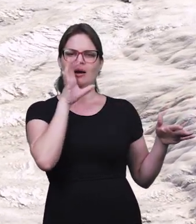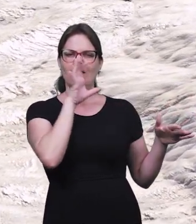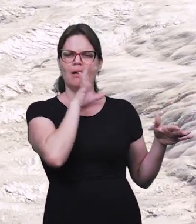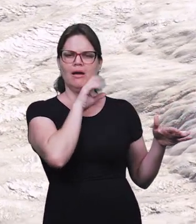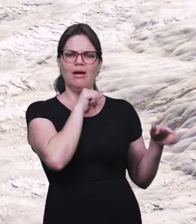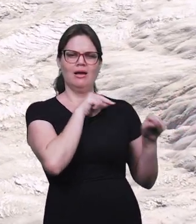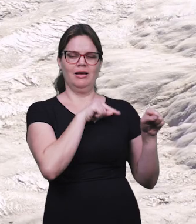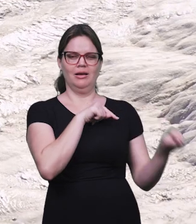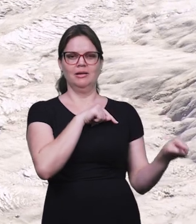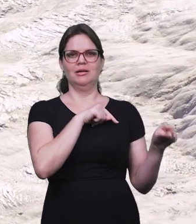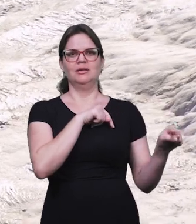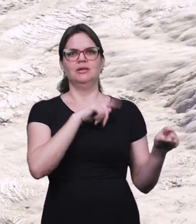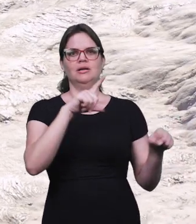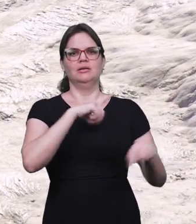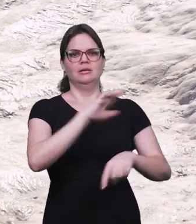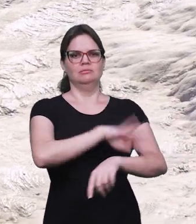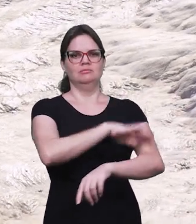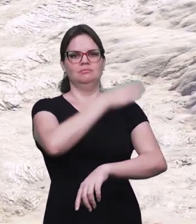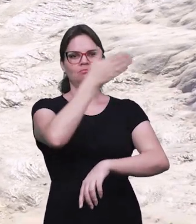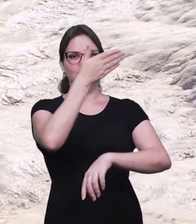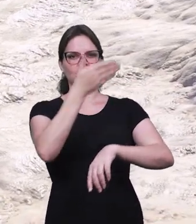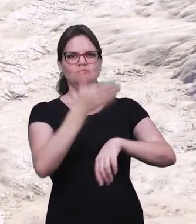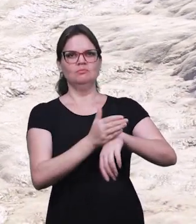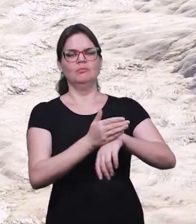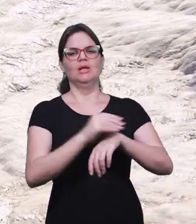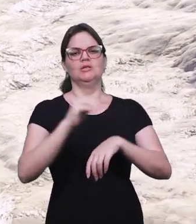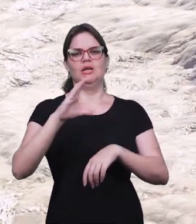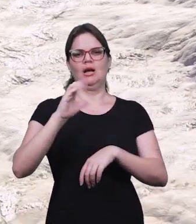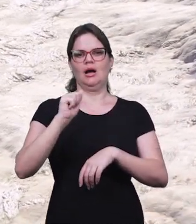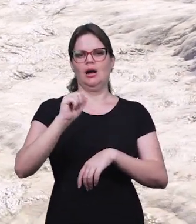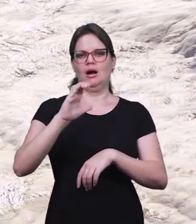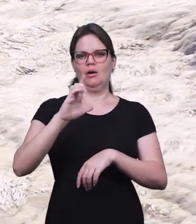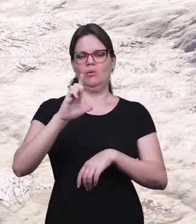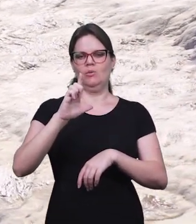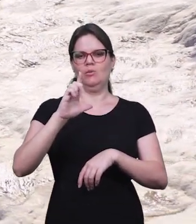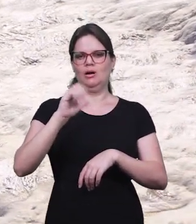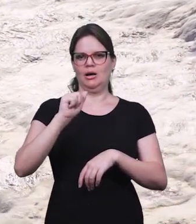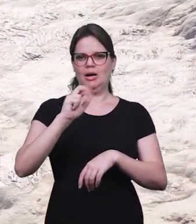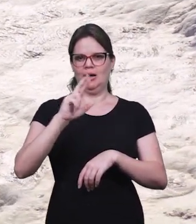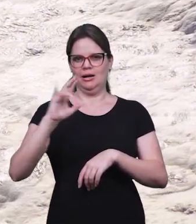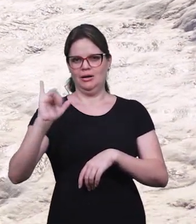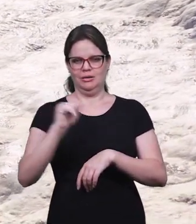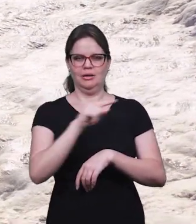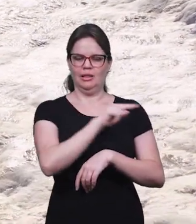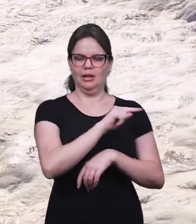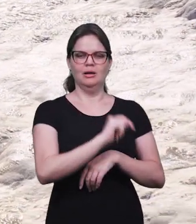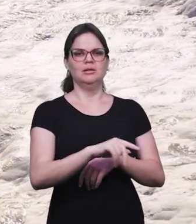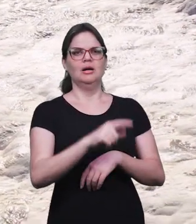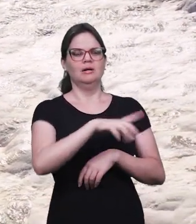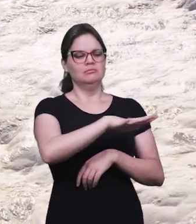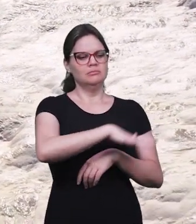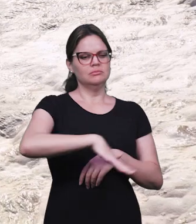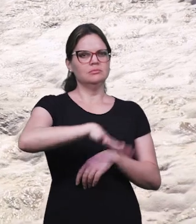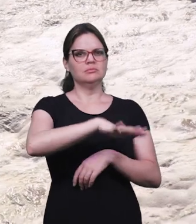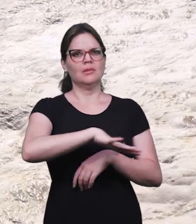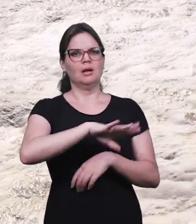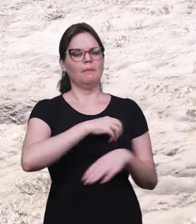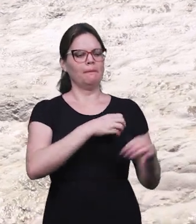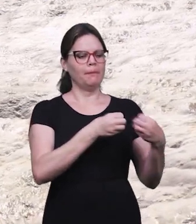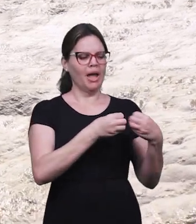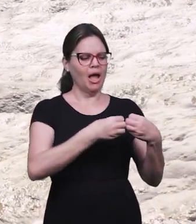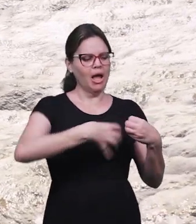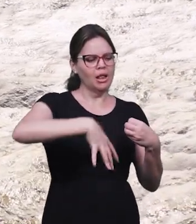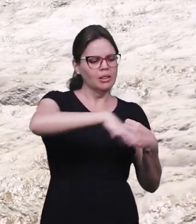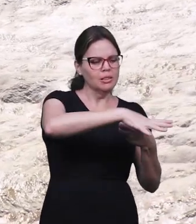termais e aquela montanha calcária lá por causa... É ali nessa região de